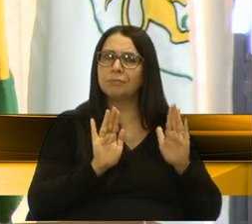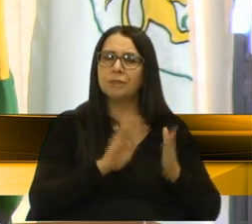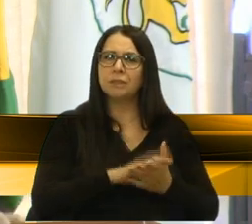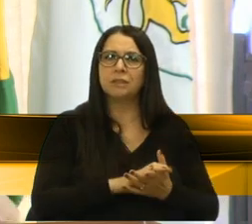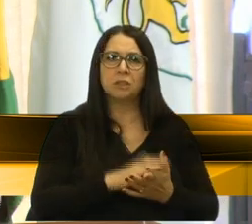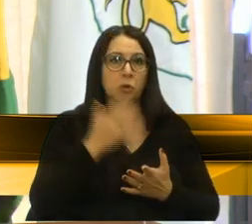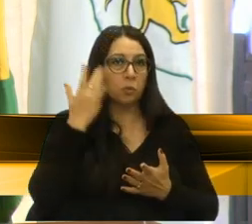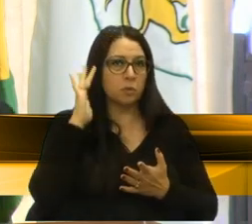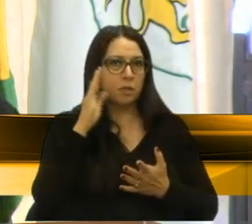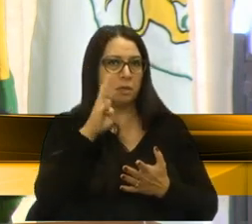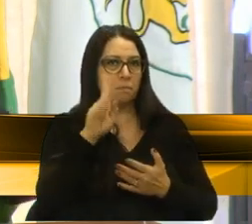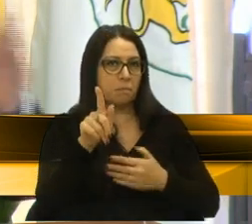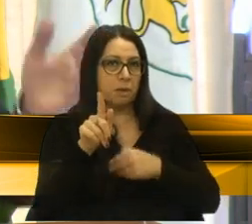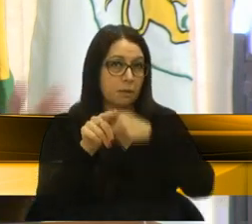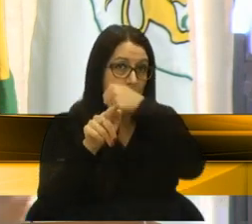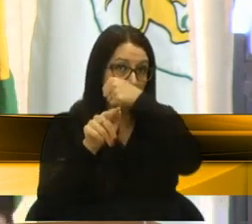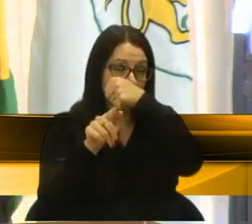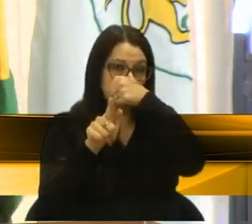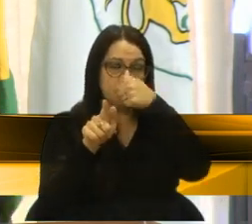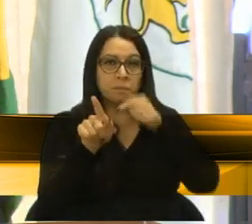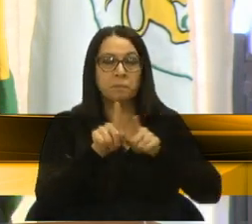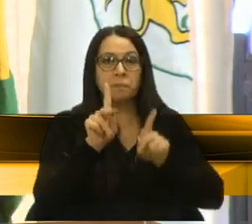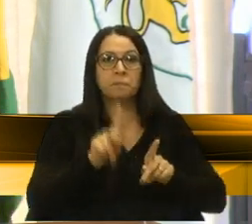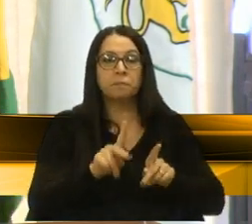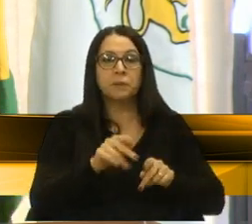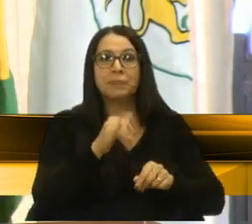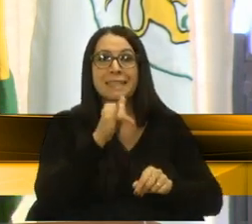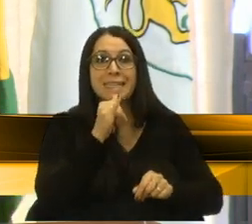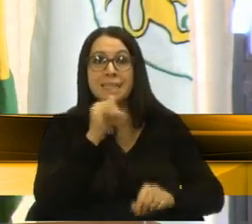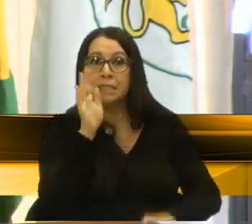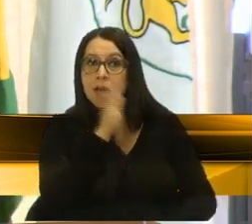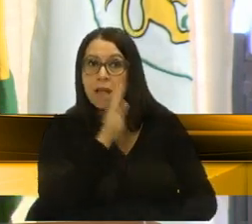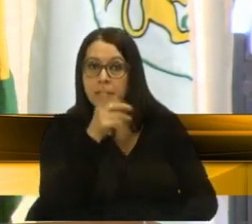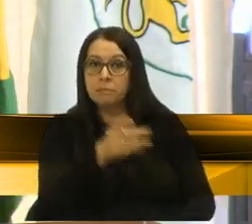Não sei se Bento é porque tem lá, o pessoal está fazendo os testes rápido,